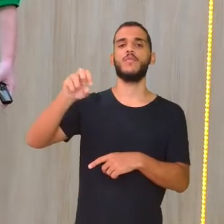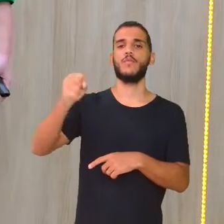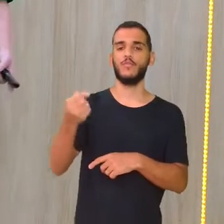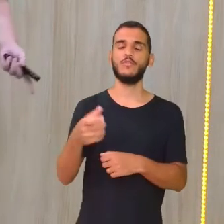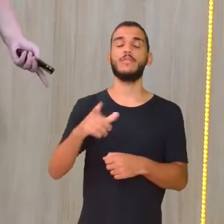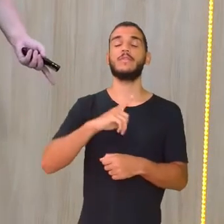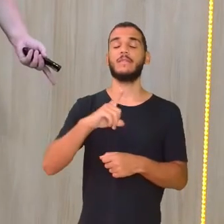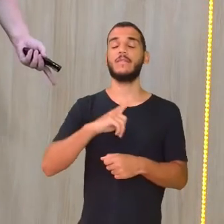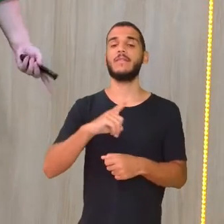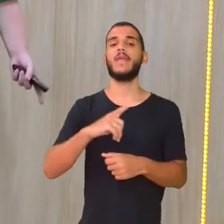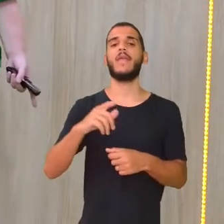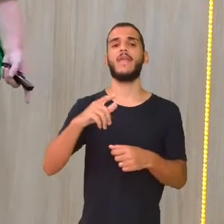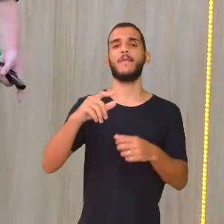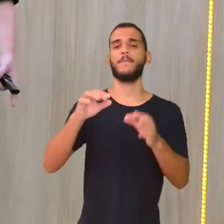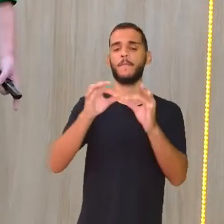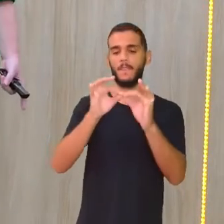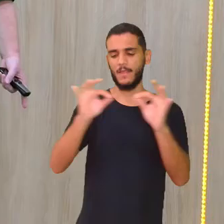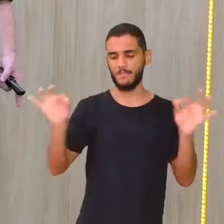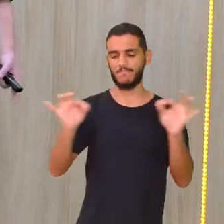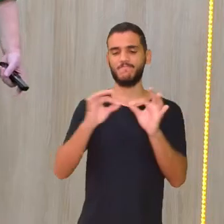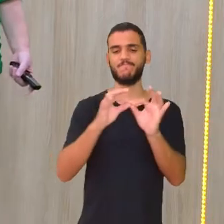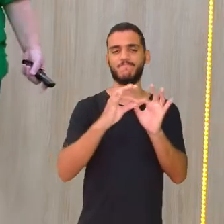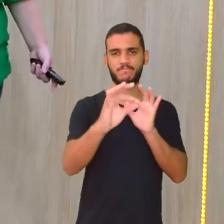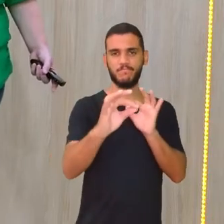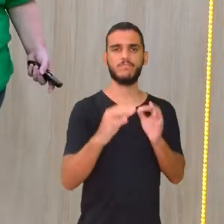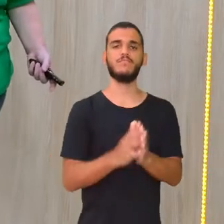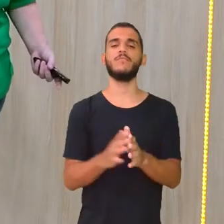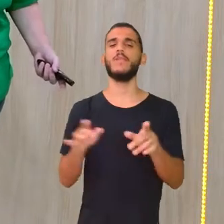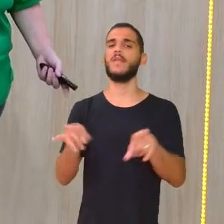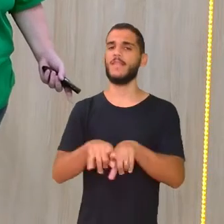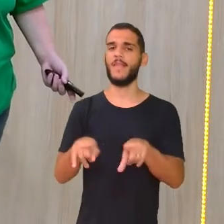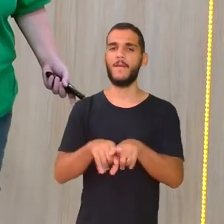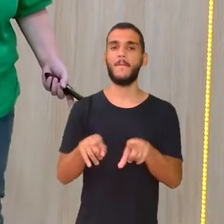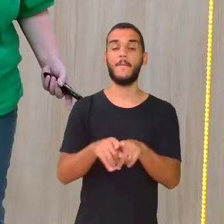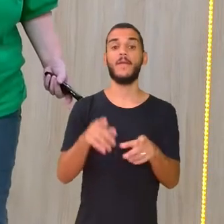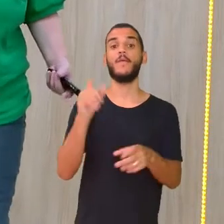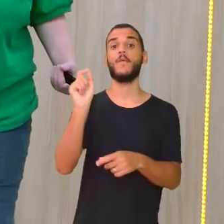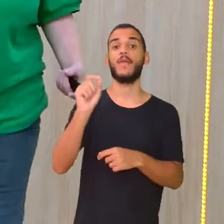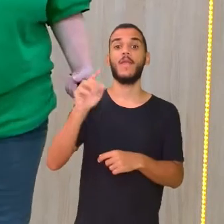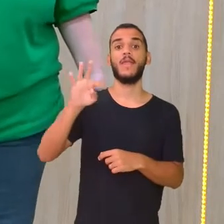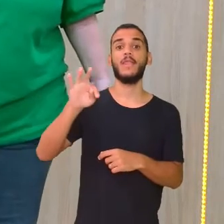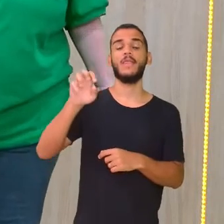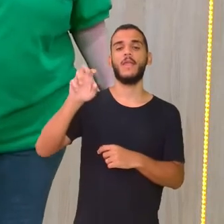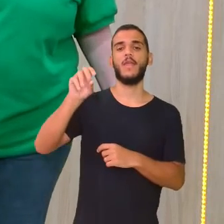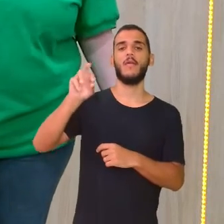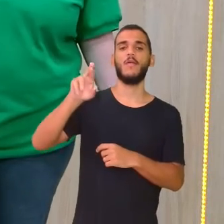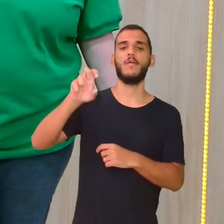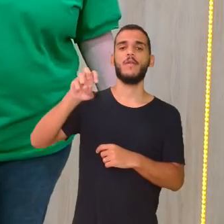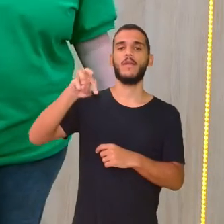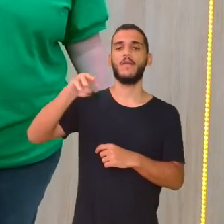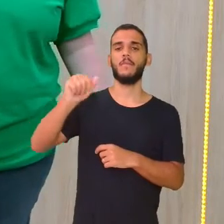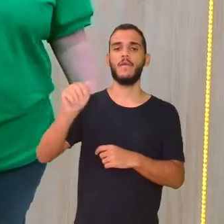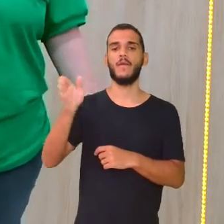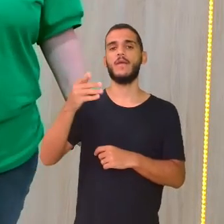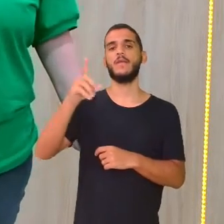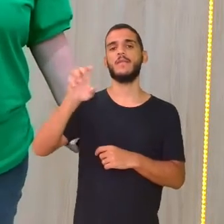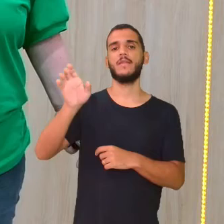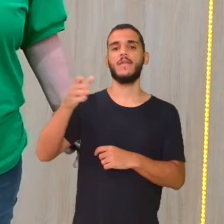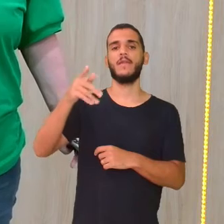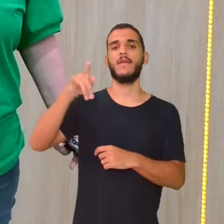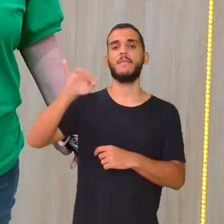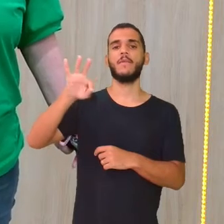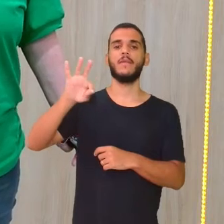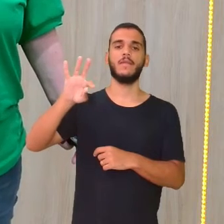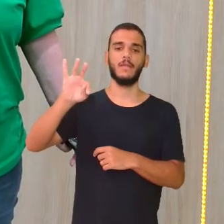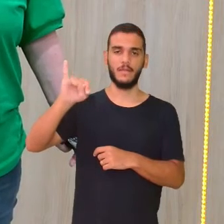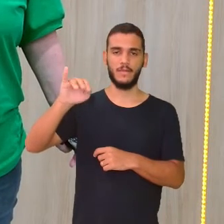com medidas. Teorema de Pitágoras. Professora, esse assunto a gente nunca viu. É de